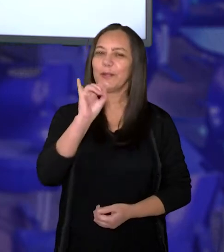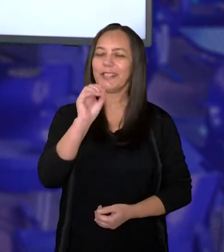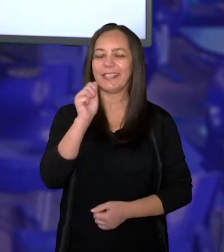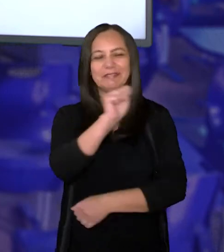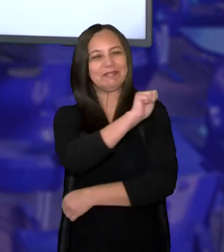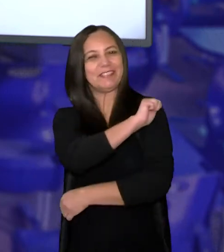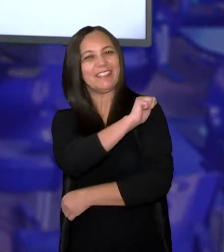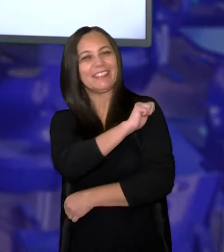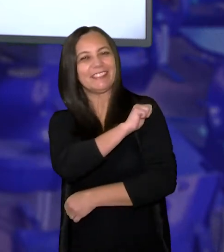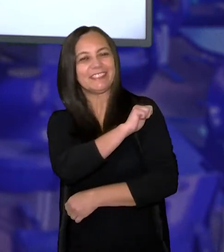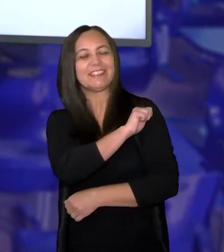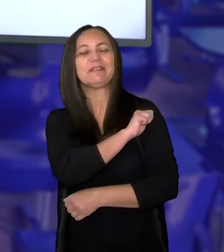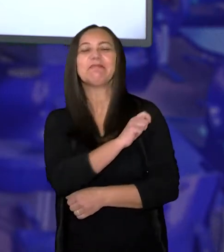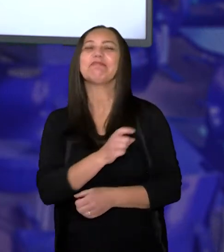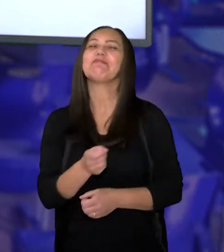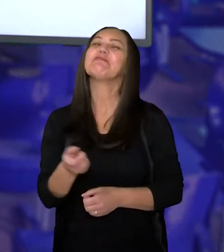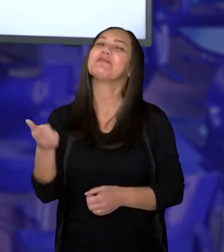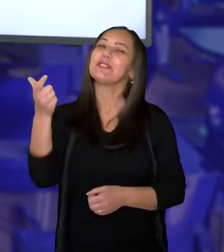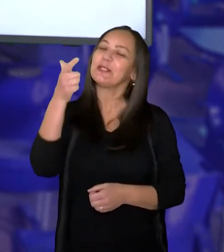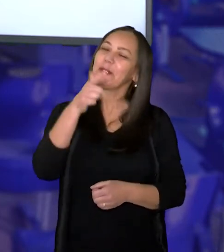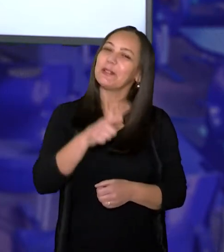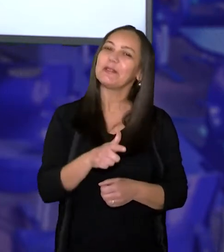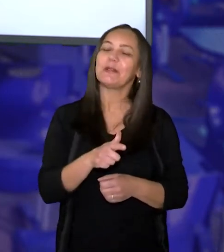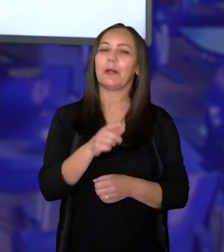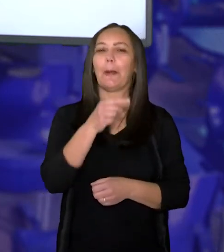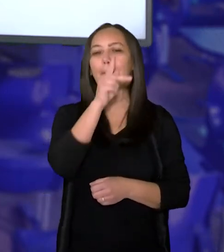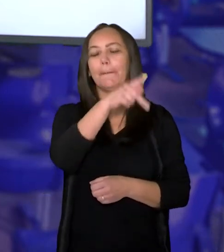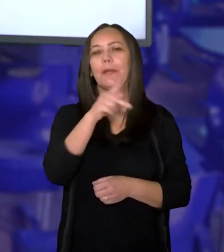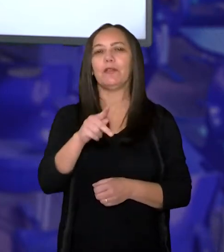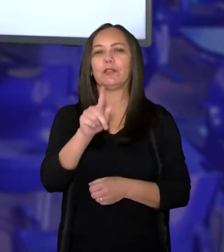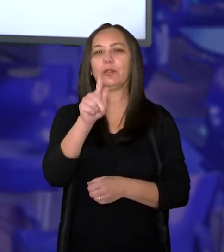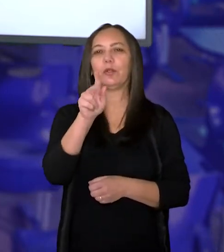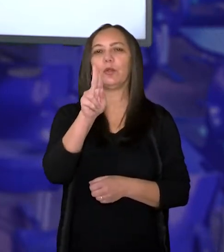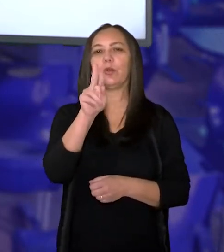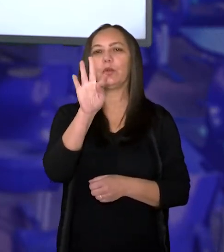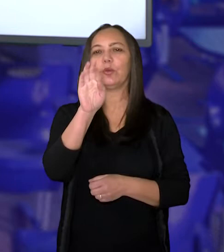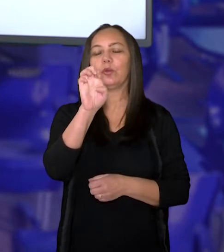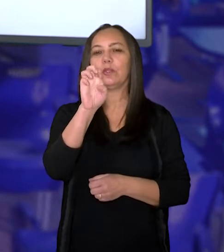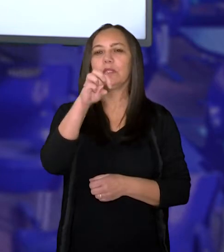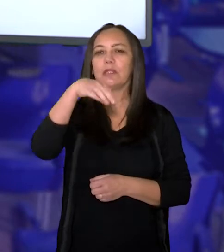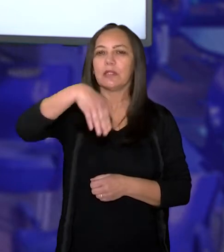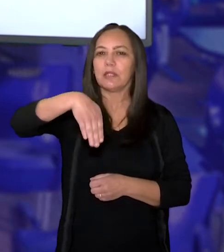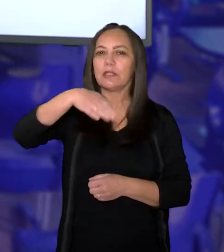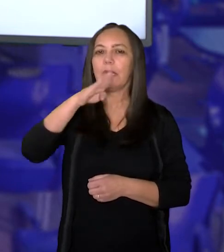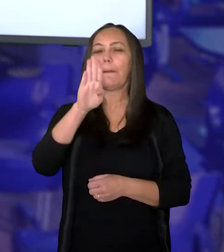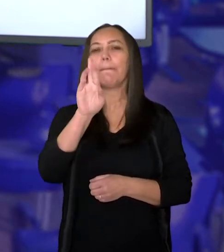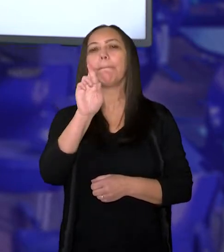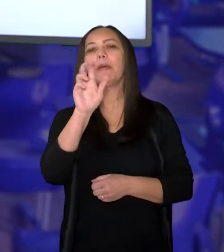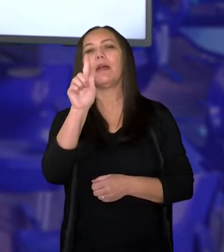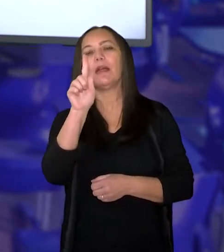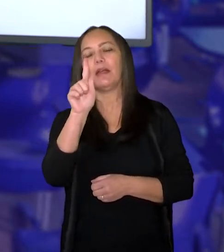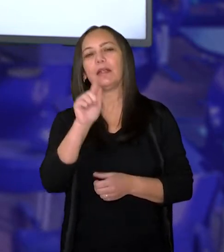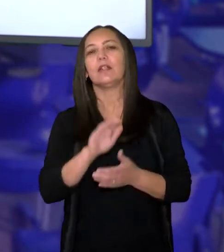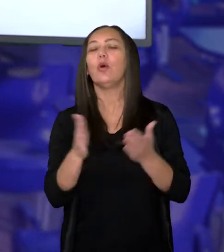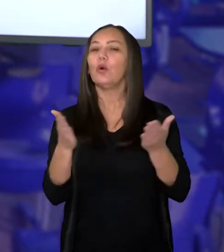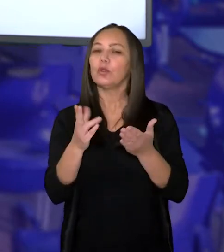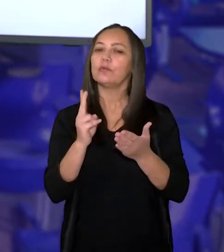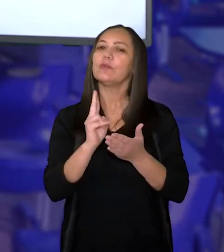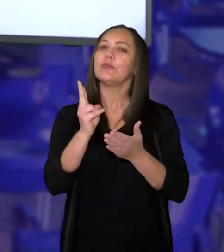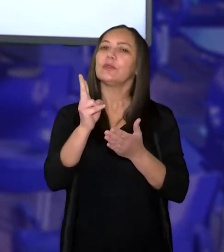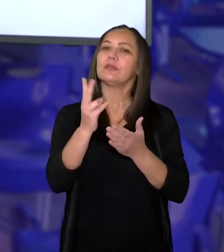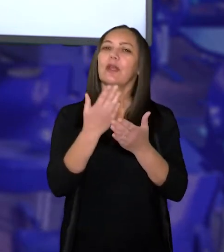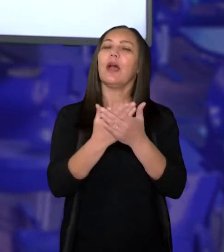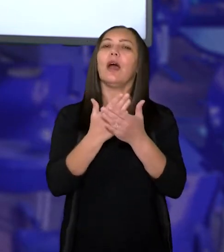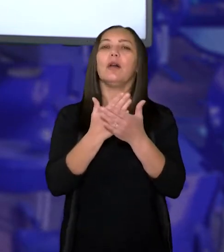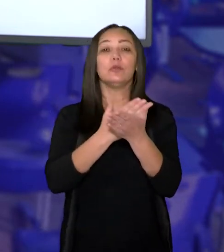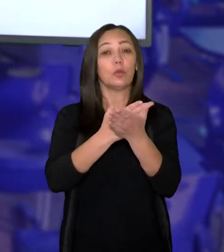Olá, querido aluno, estamos de volta, sou o professor Gutenberg e hoje vamos dar continuidade à aula